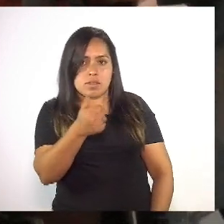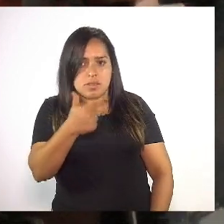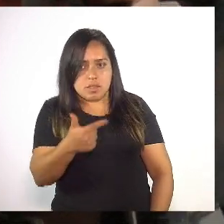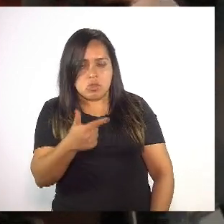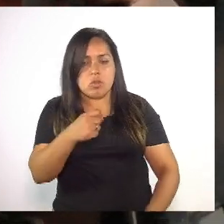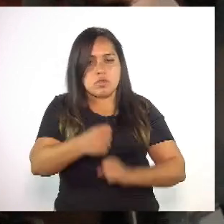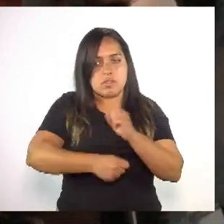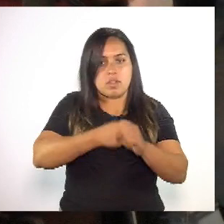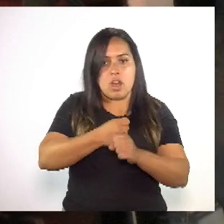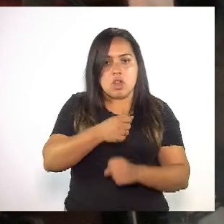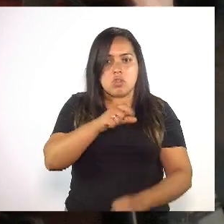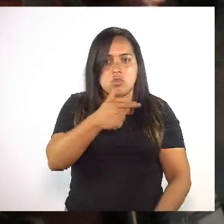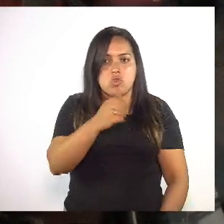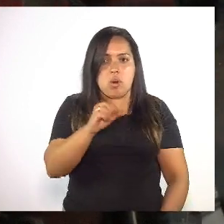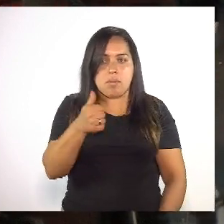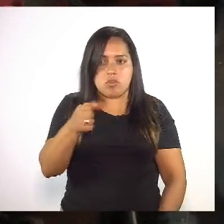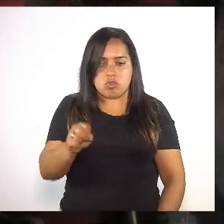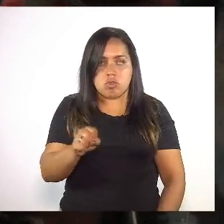8.272/2018 e